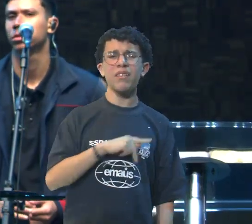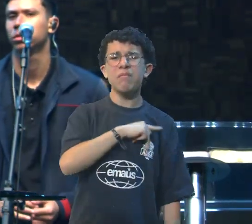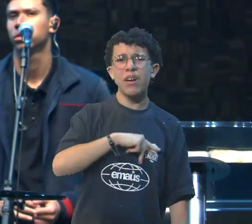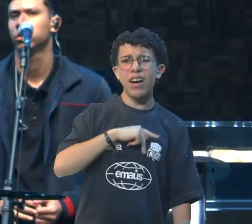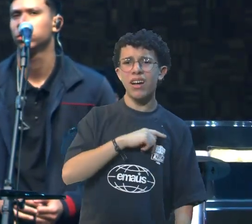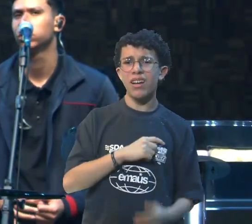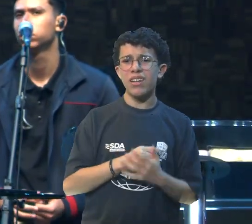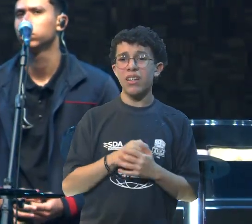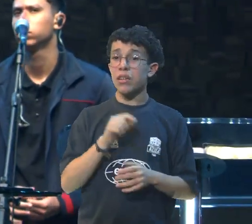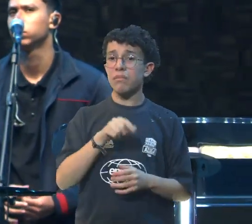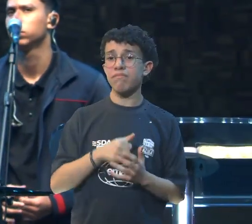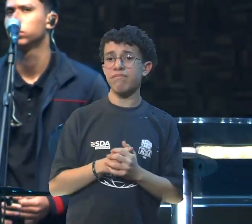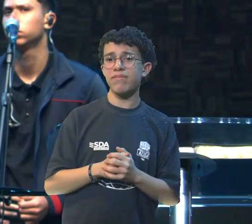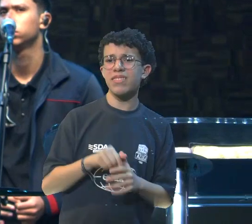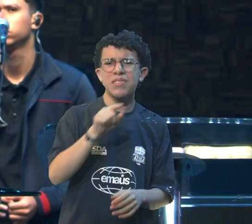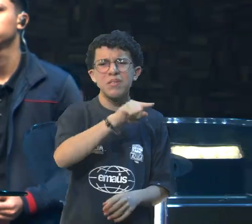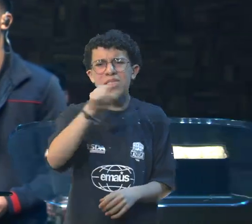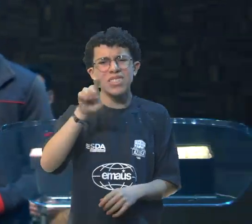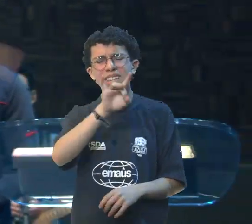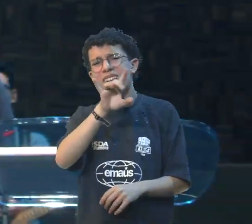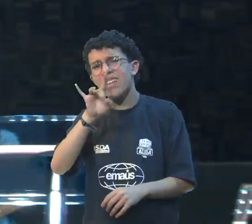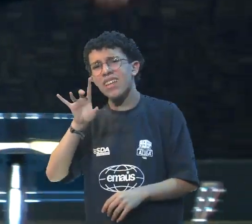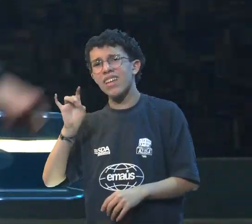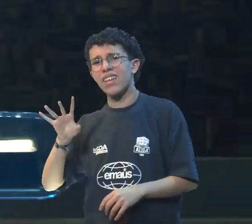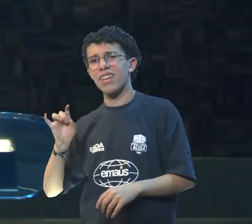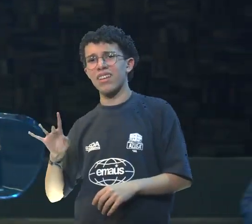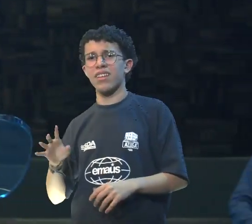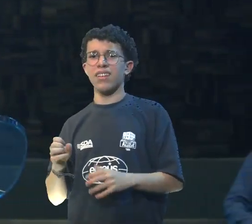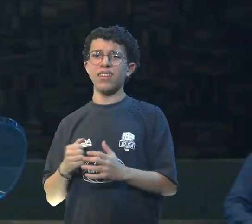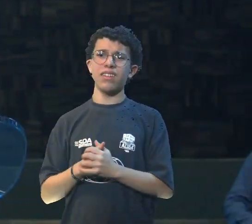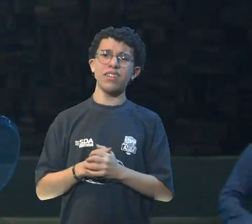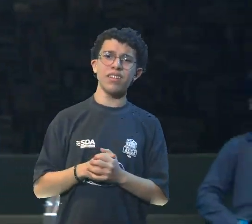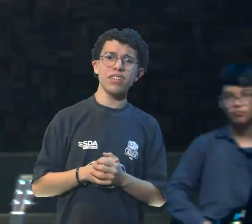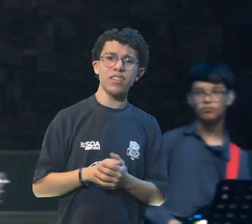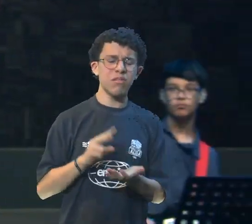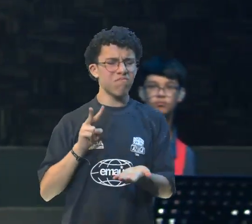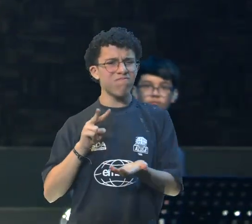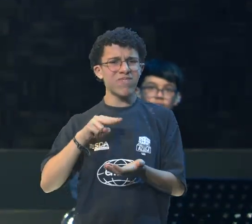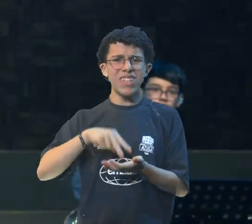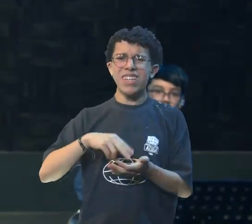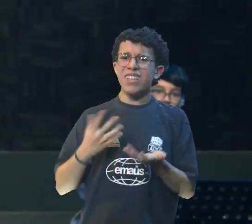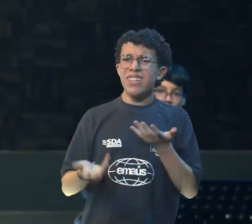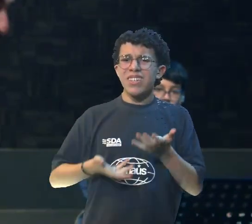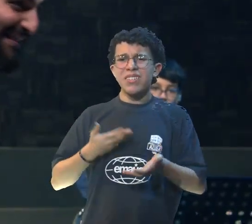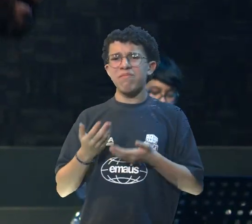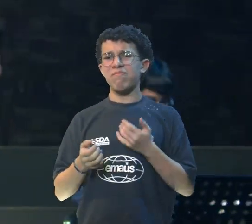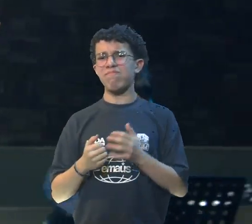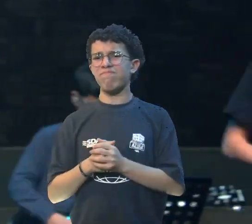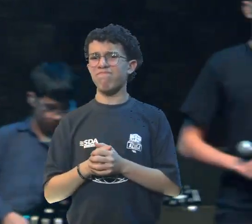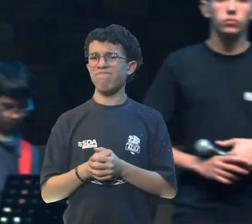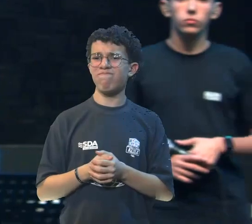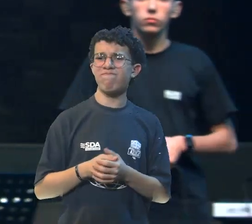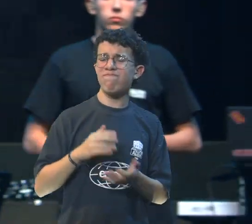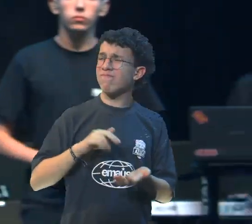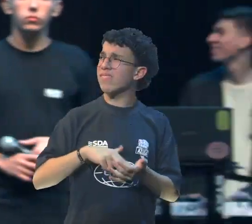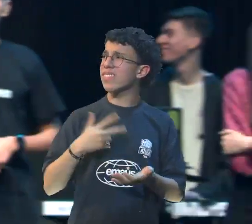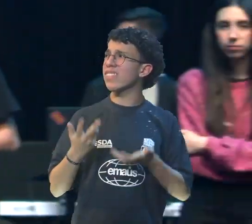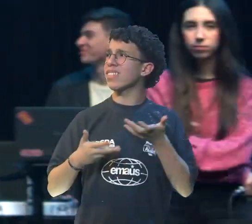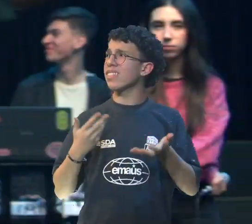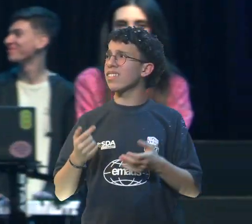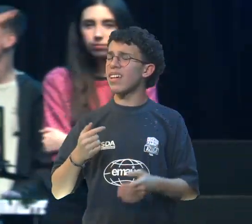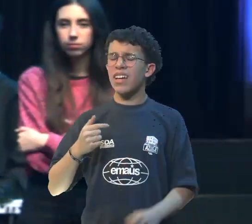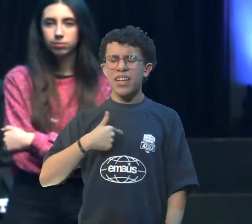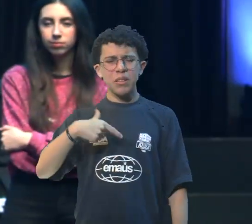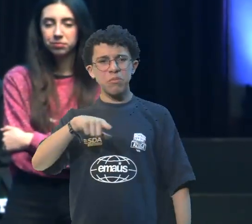Pedro, Ana, Valentina, Gabriel, levanta, levanta, eu tenho